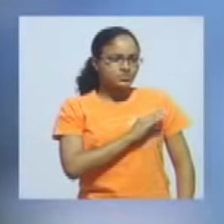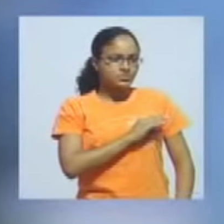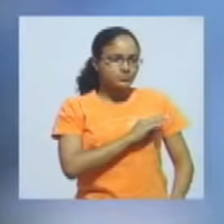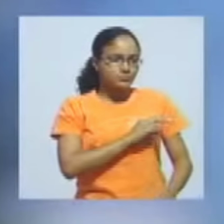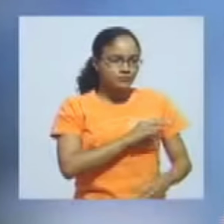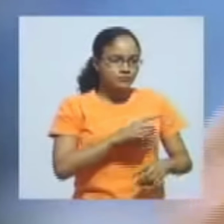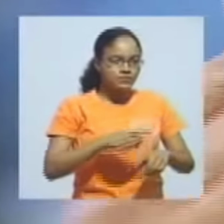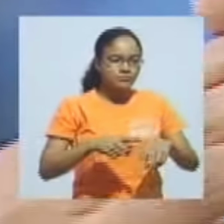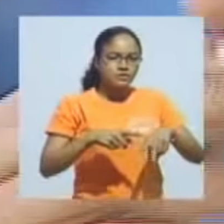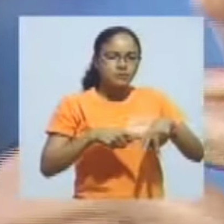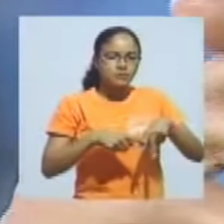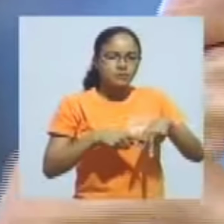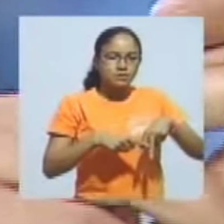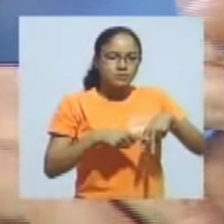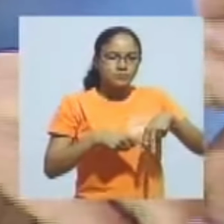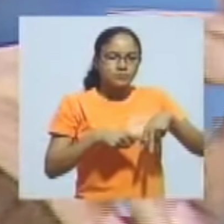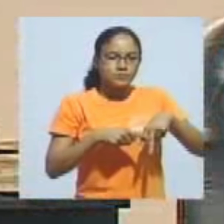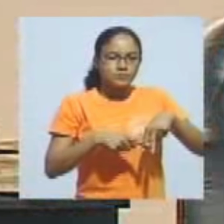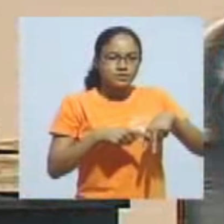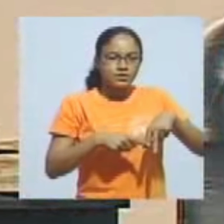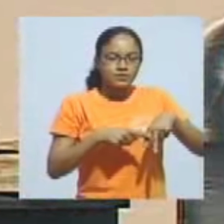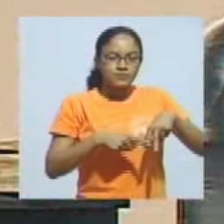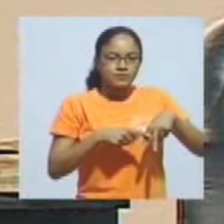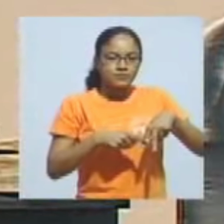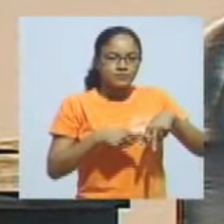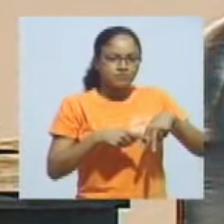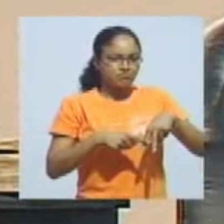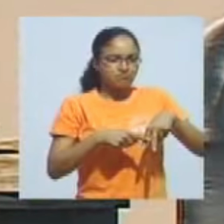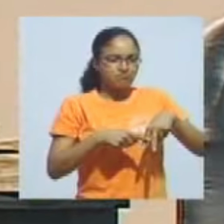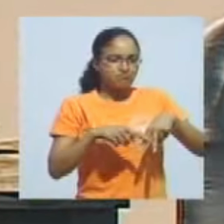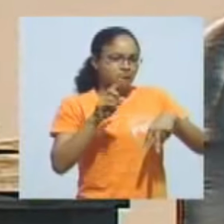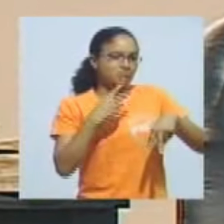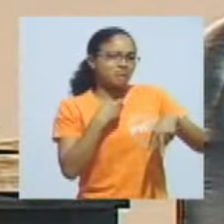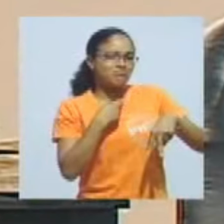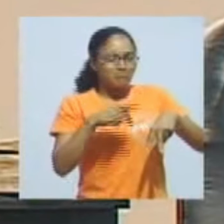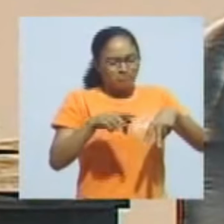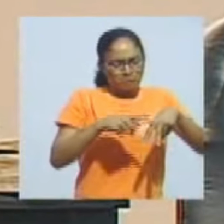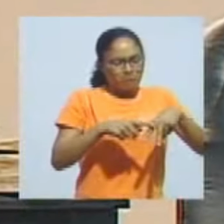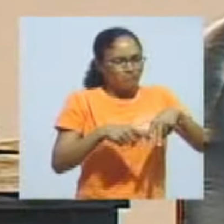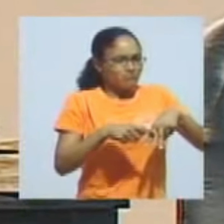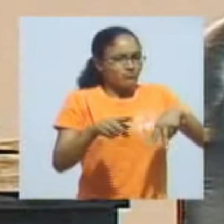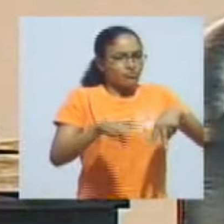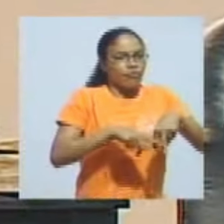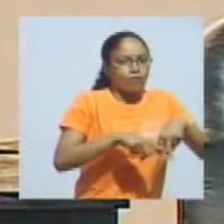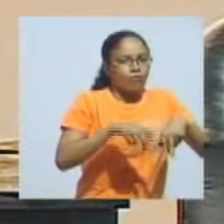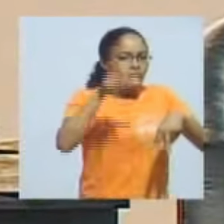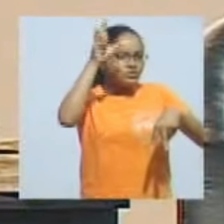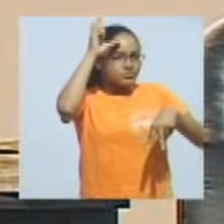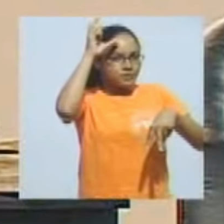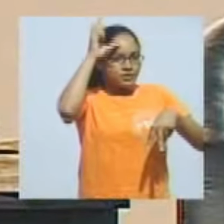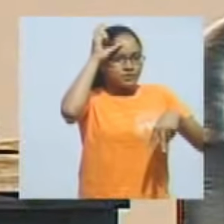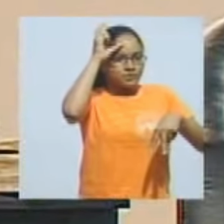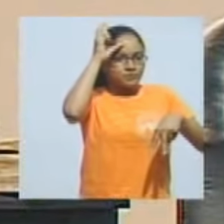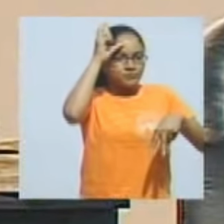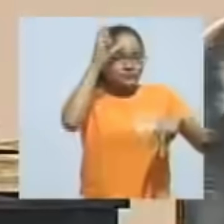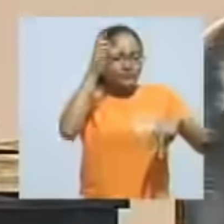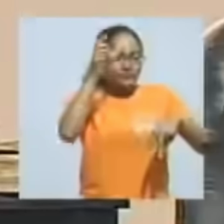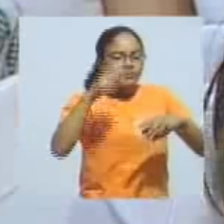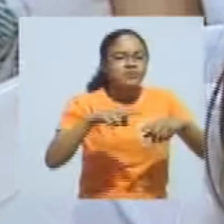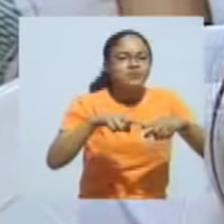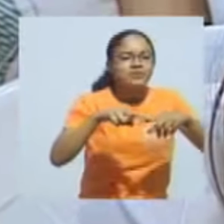e até a autorização de ir e vir, porque eu dependo dos médicos. Mas Deus lhe deu o dom de